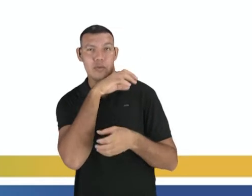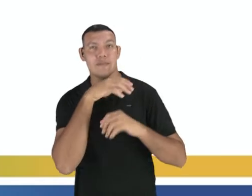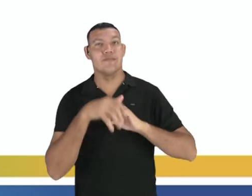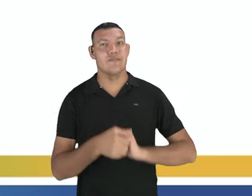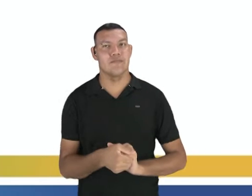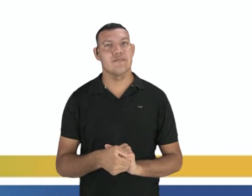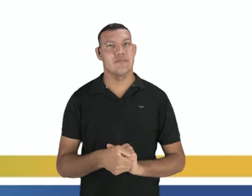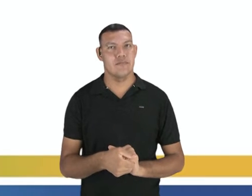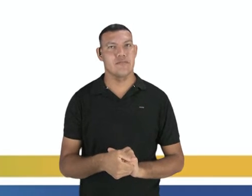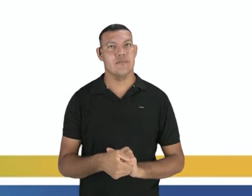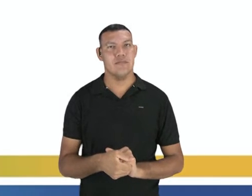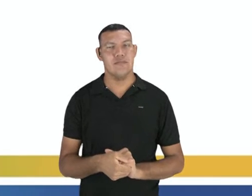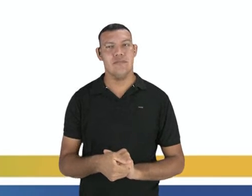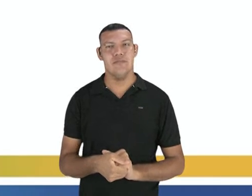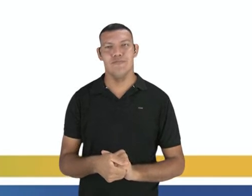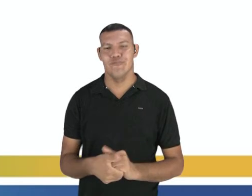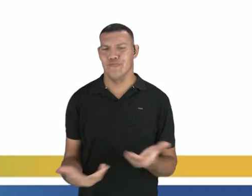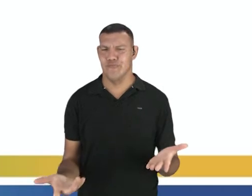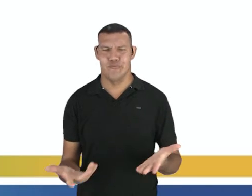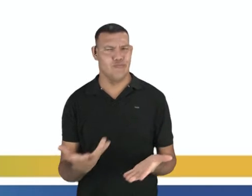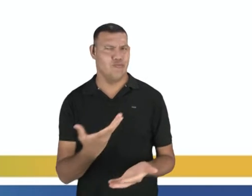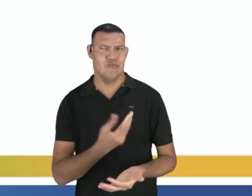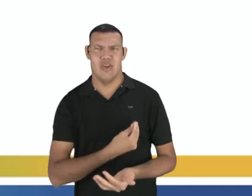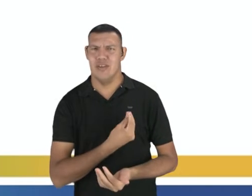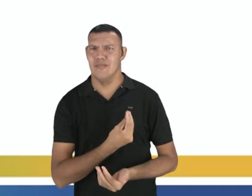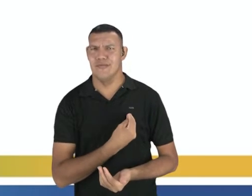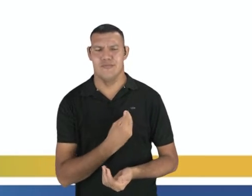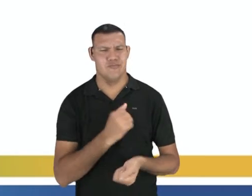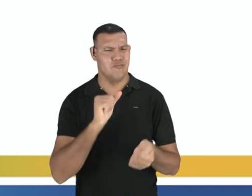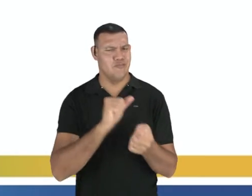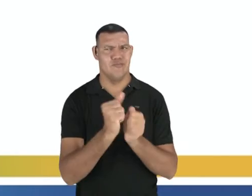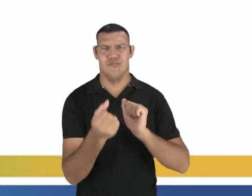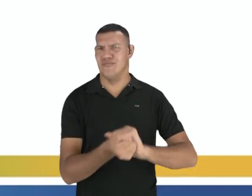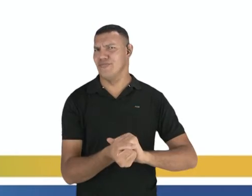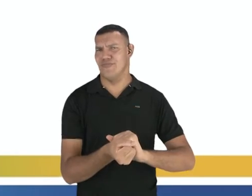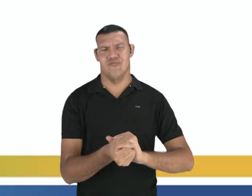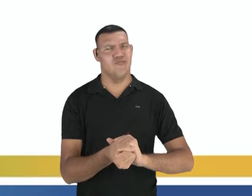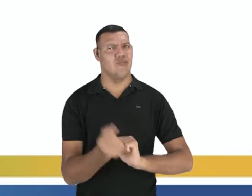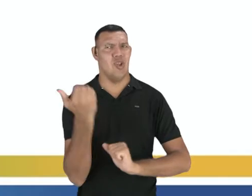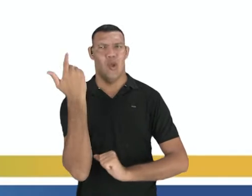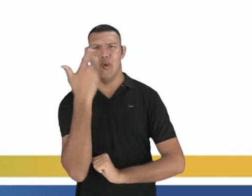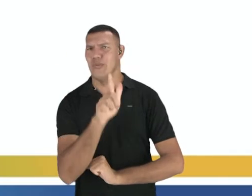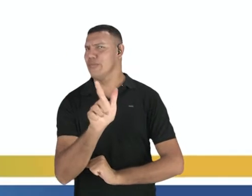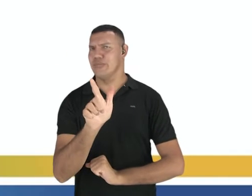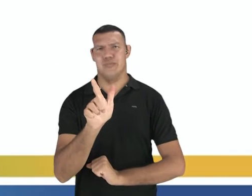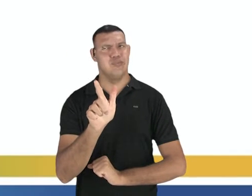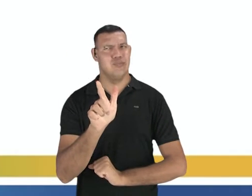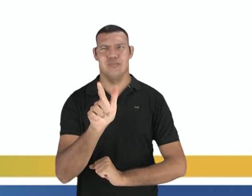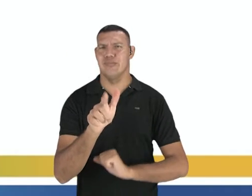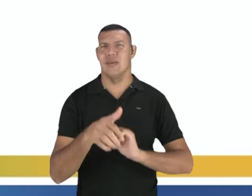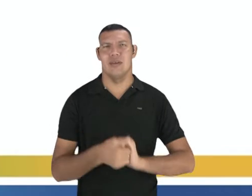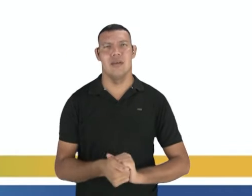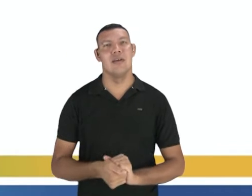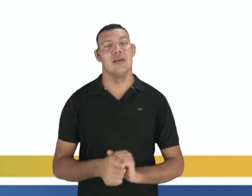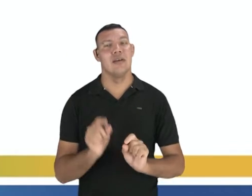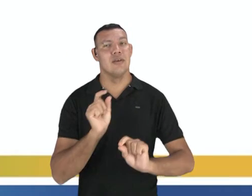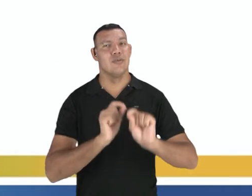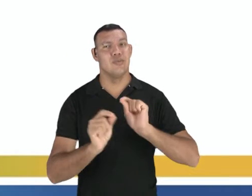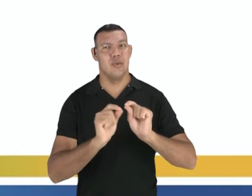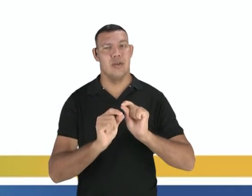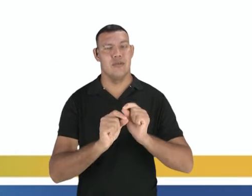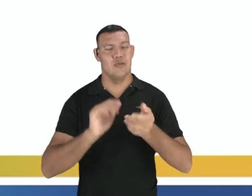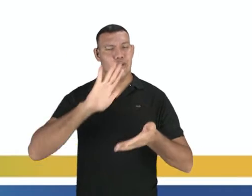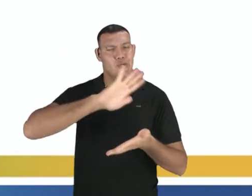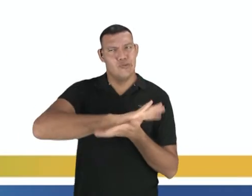sobreviver. Já aqueles que não conseguiam se adaptar àquele determinado ambiente, eles tenderiam a